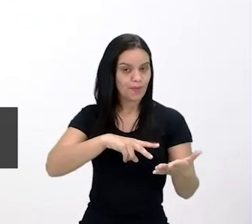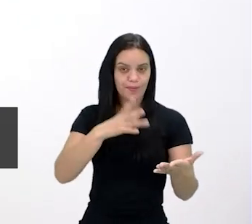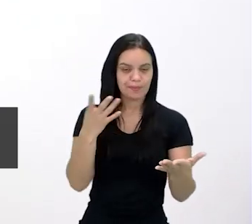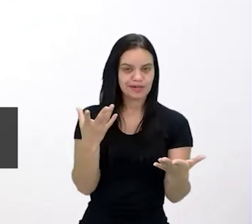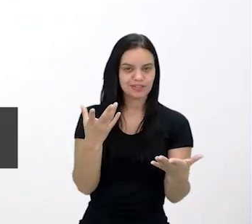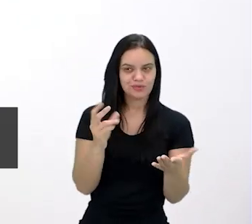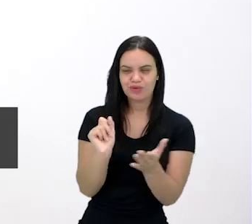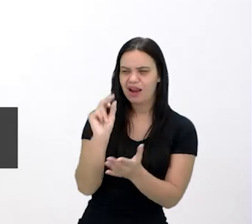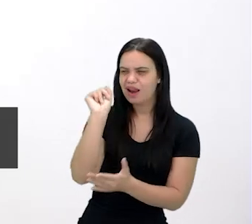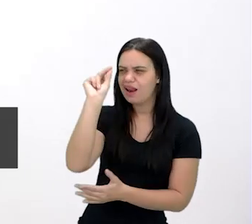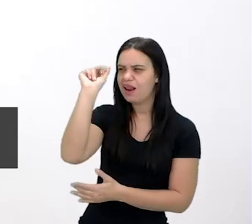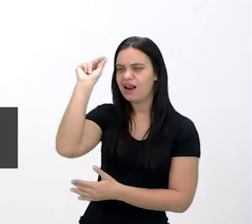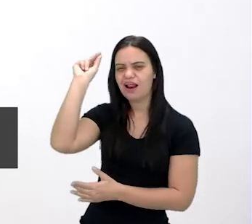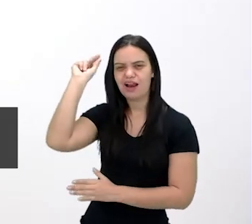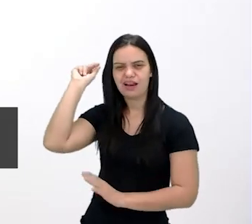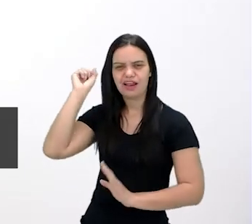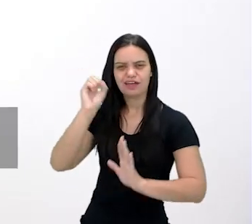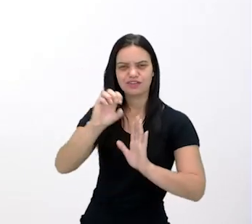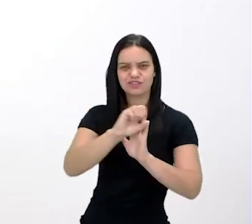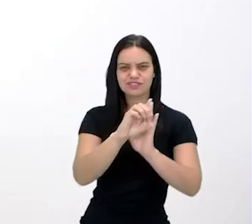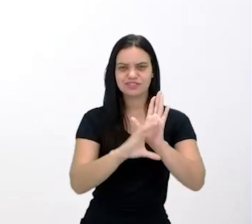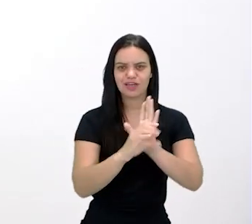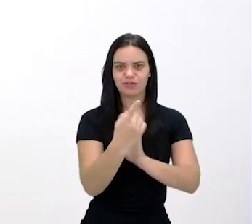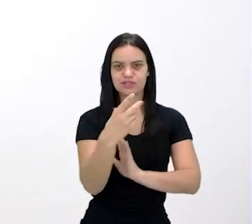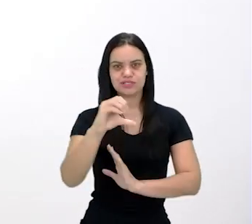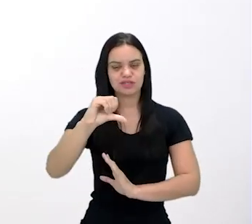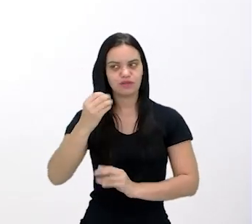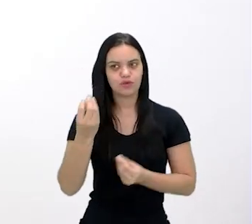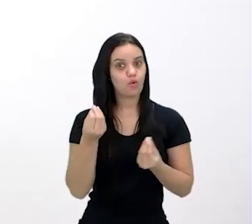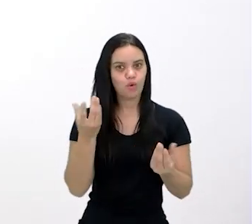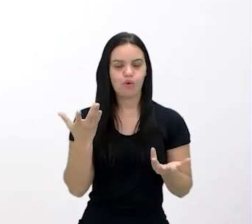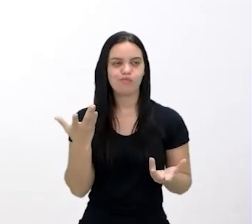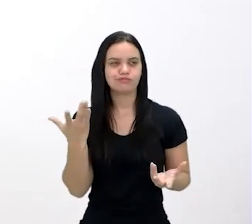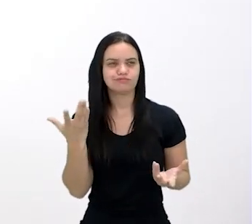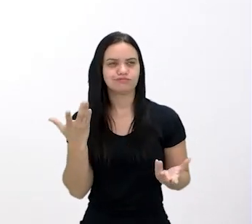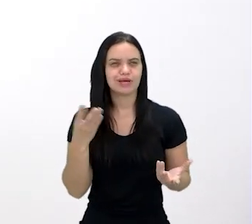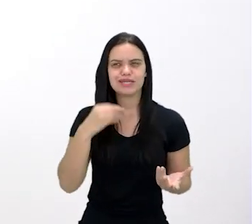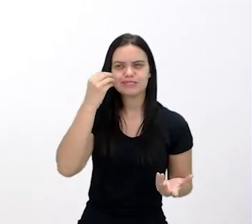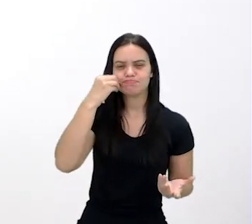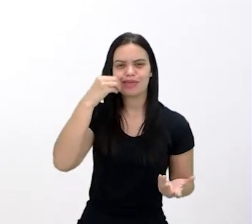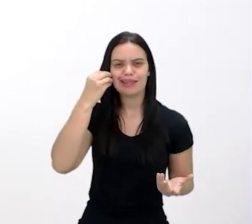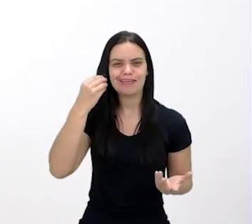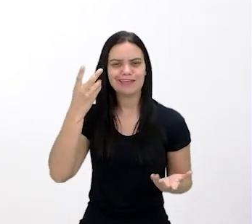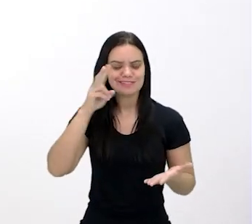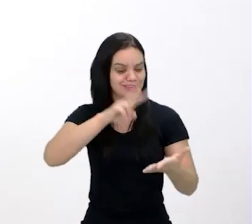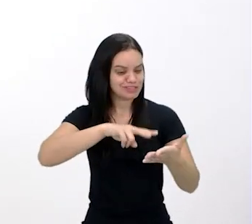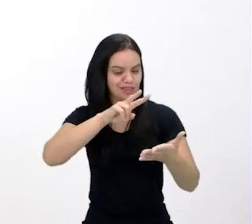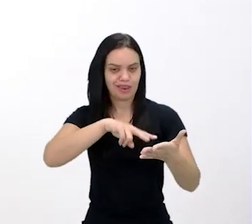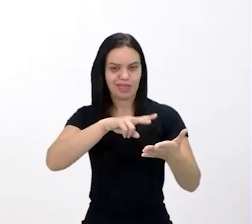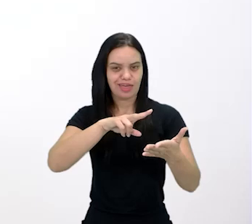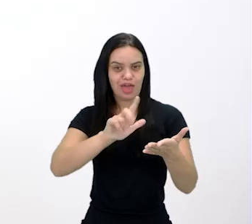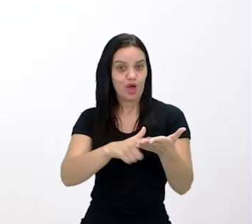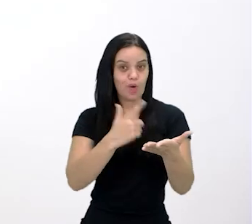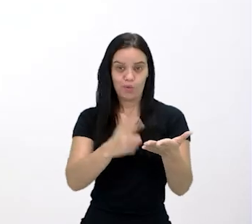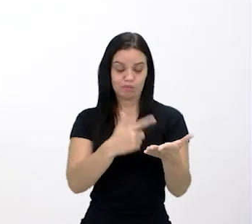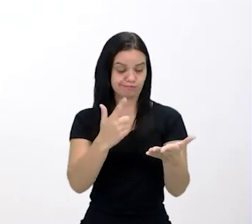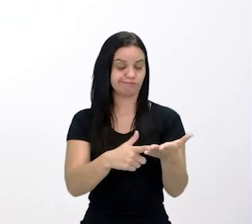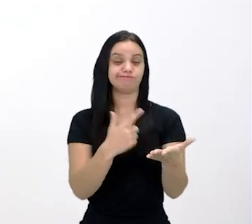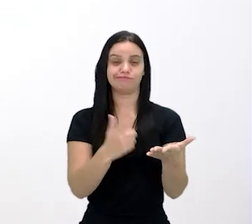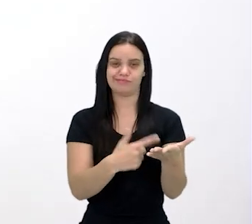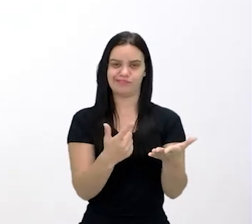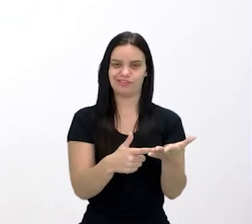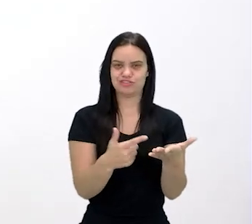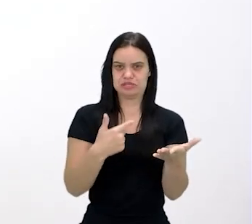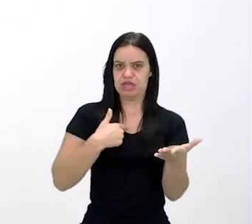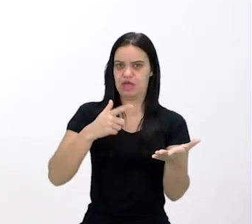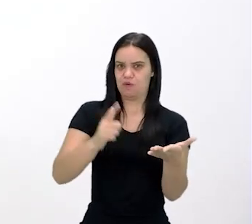tão antiga, né, do século XIX. Como será, né, a experiência de leitura de um livro que nós lemos